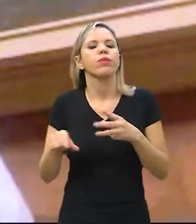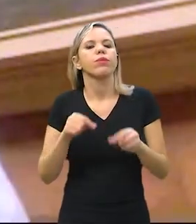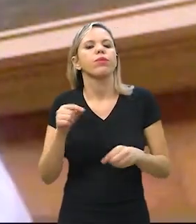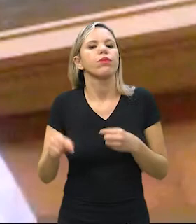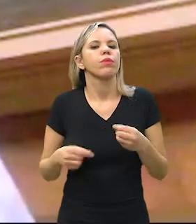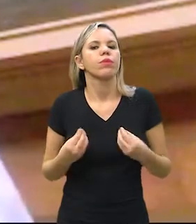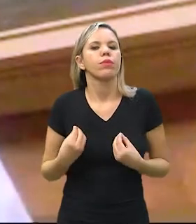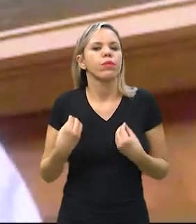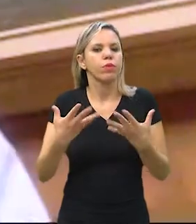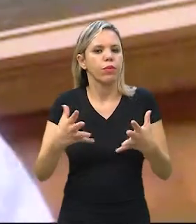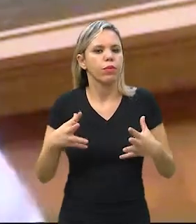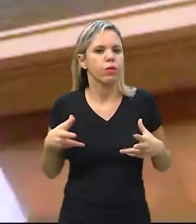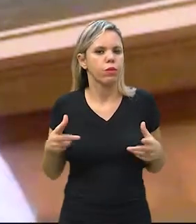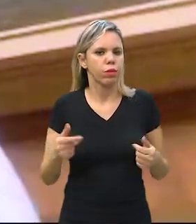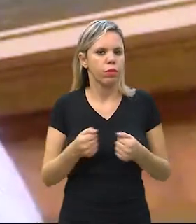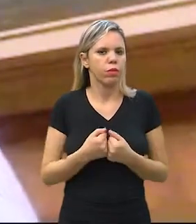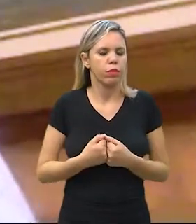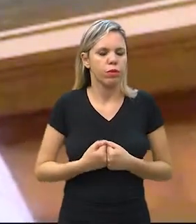um dos 3 e eles deram